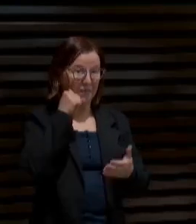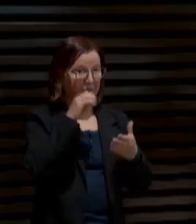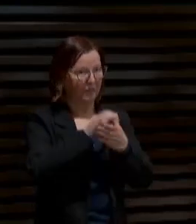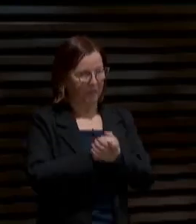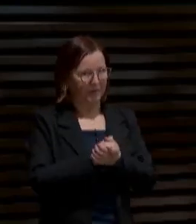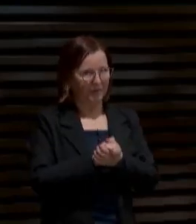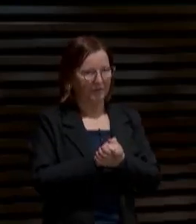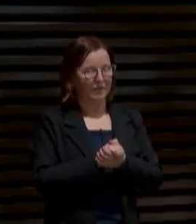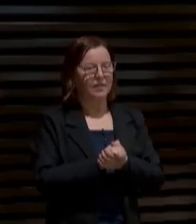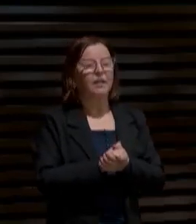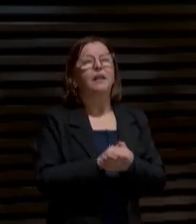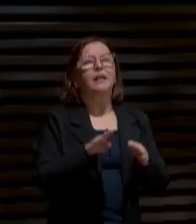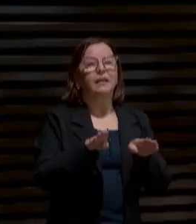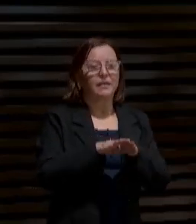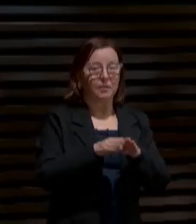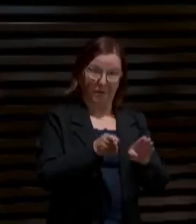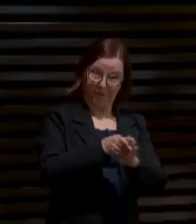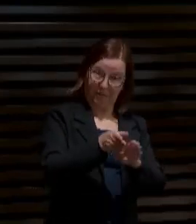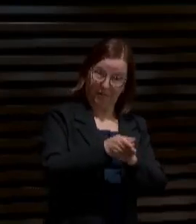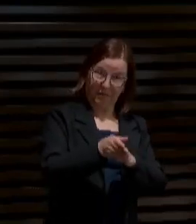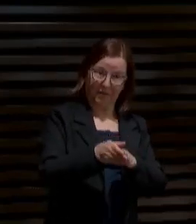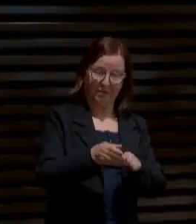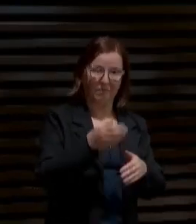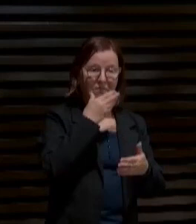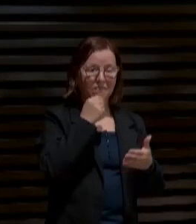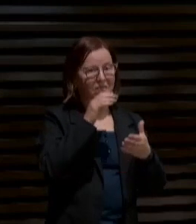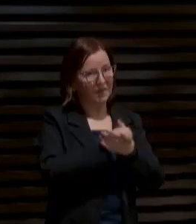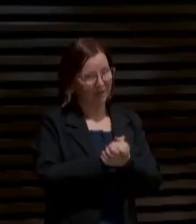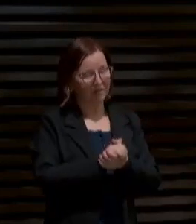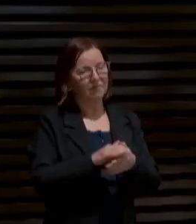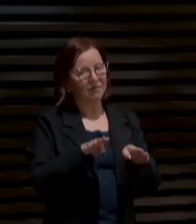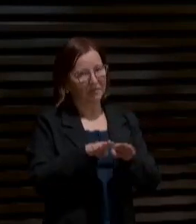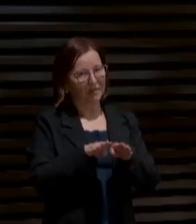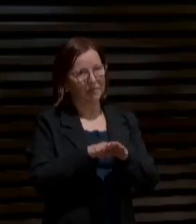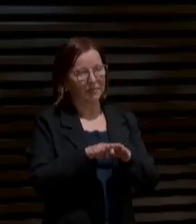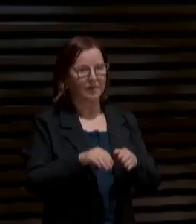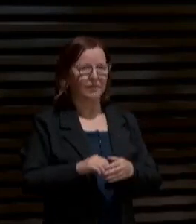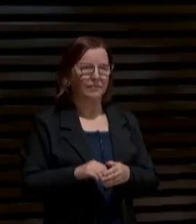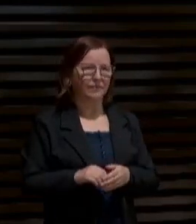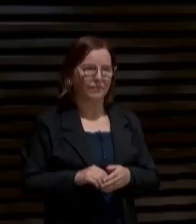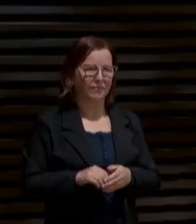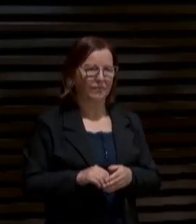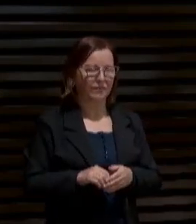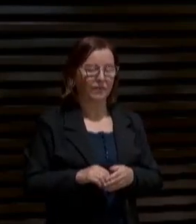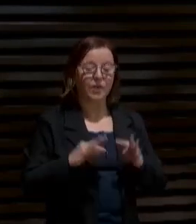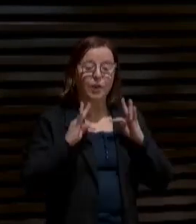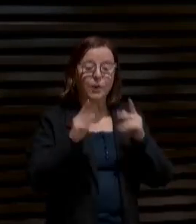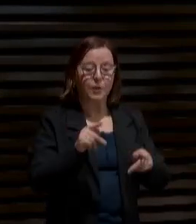também tem rotação as esposas aos maridos bem como a todos os